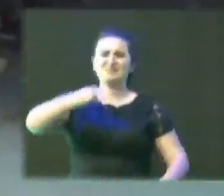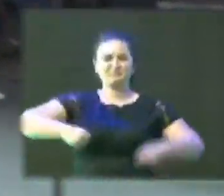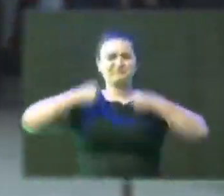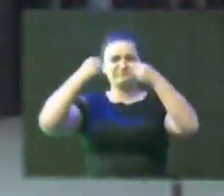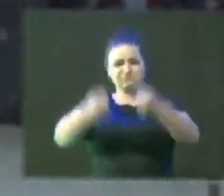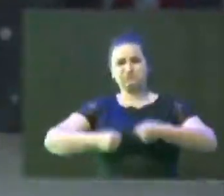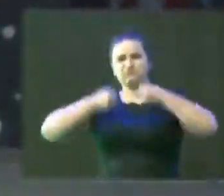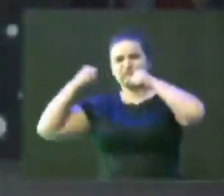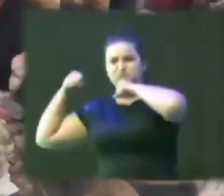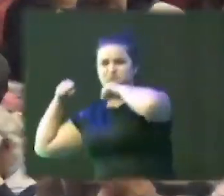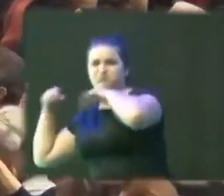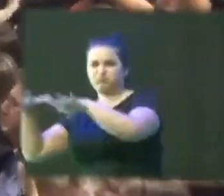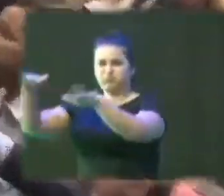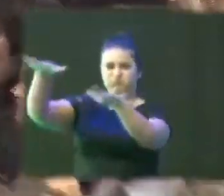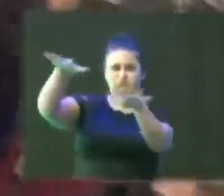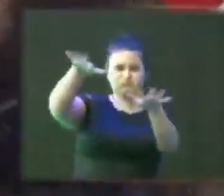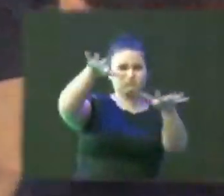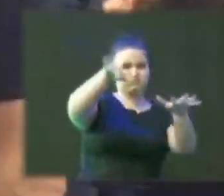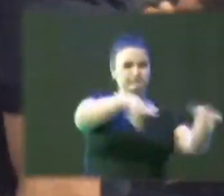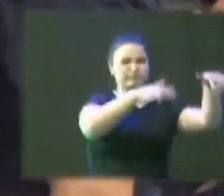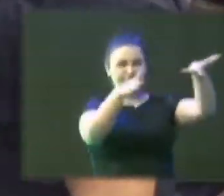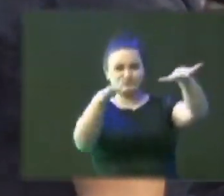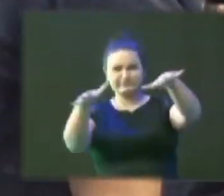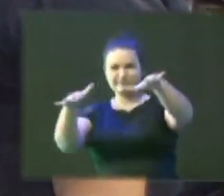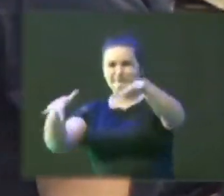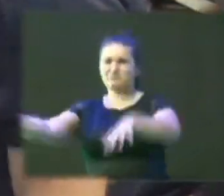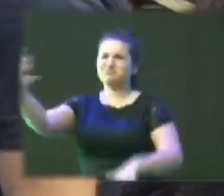poder de Deus invade